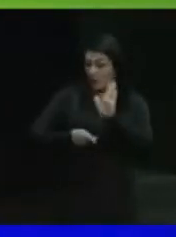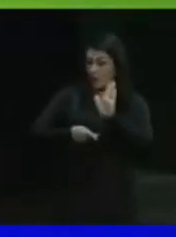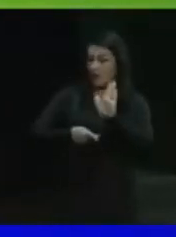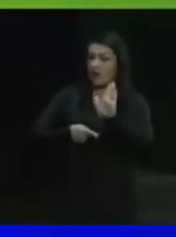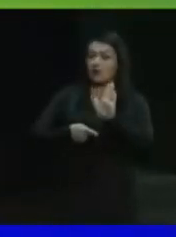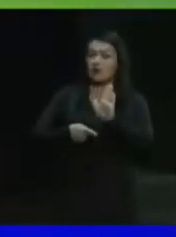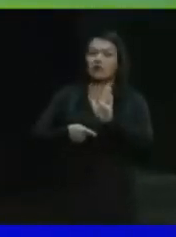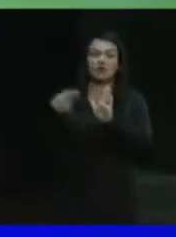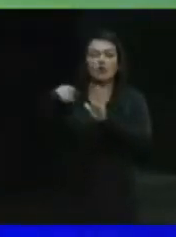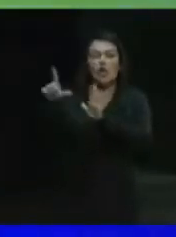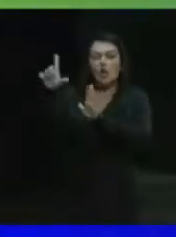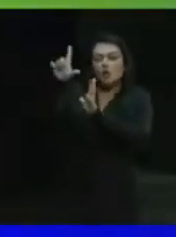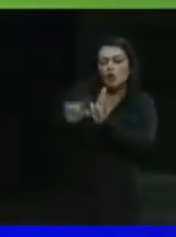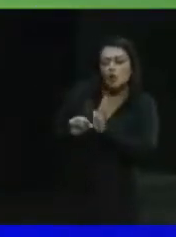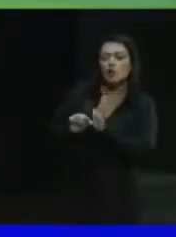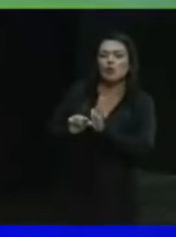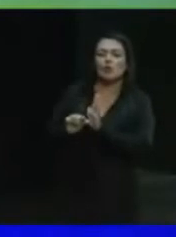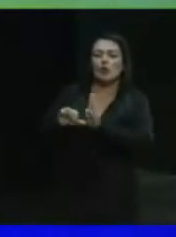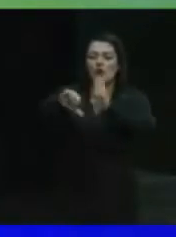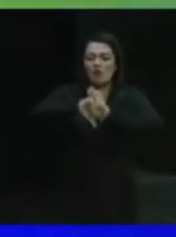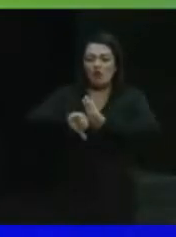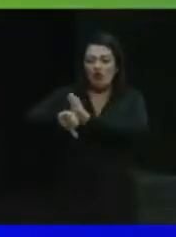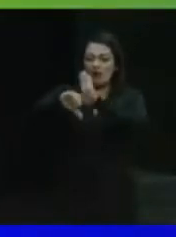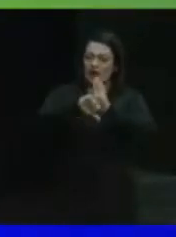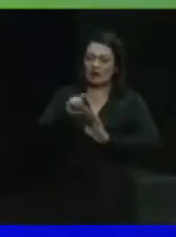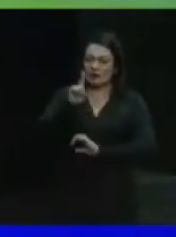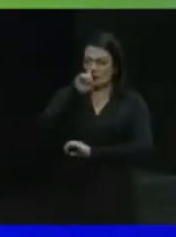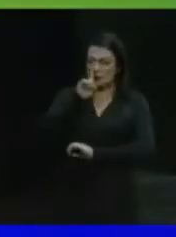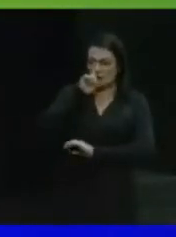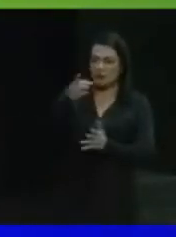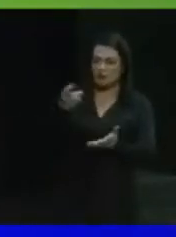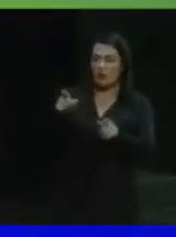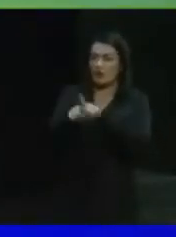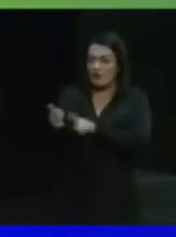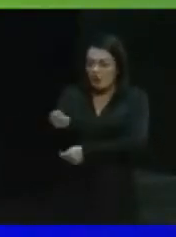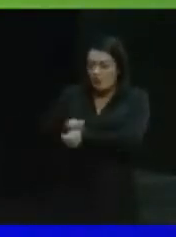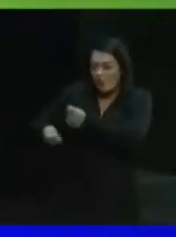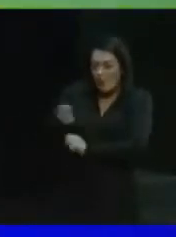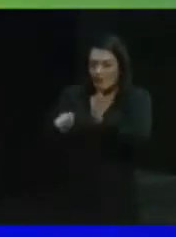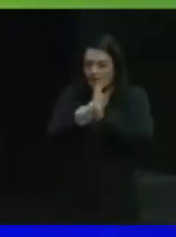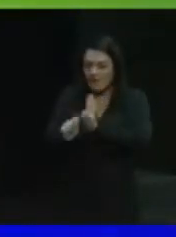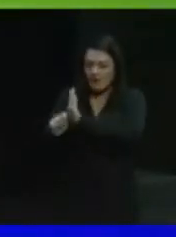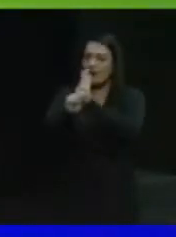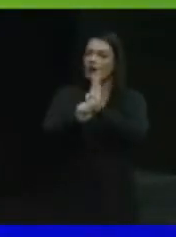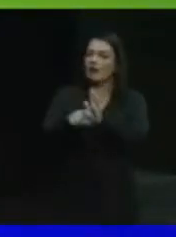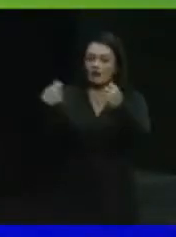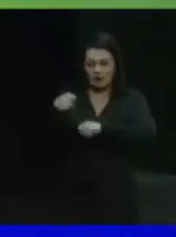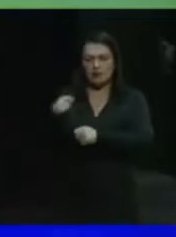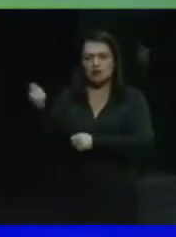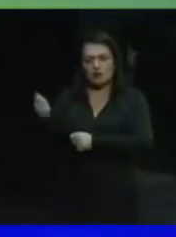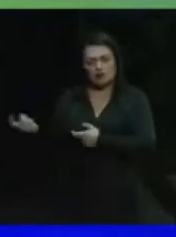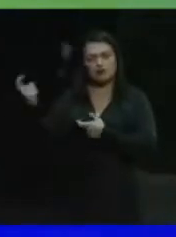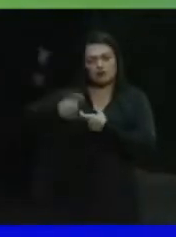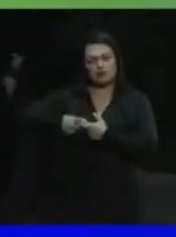da criminalidade violenta, do combate ao crime organizado e ao tráfico de drogas precisa ser